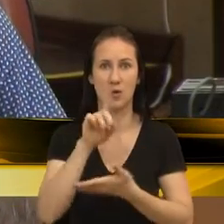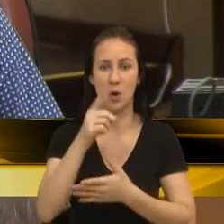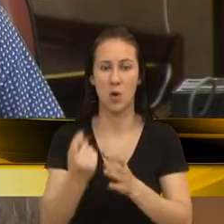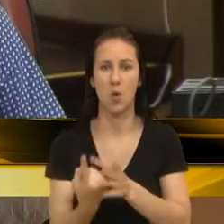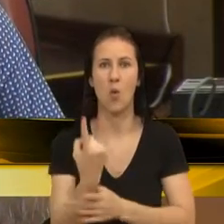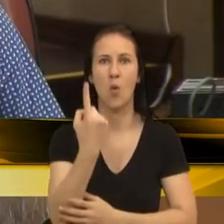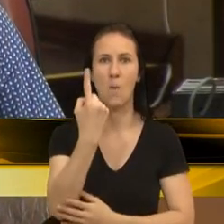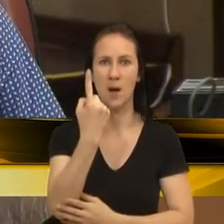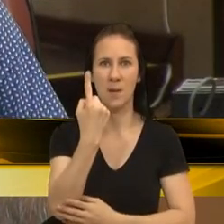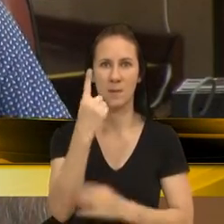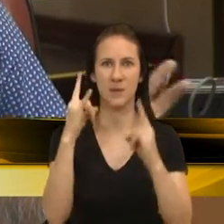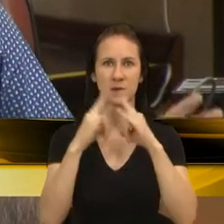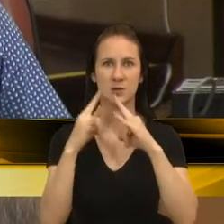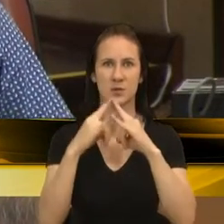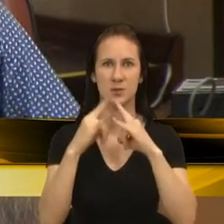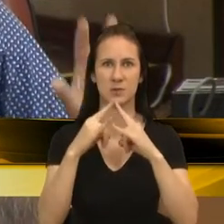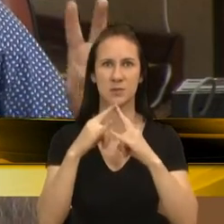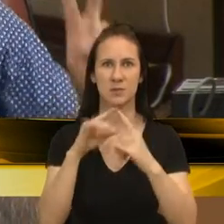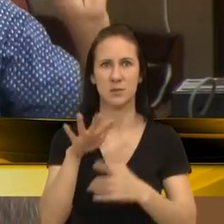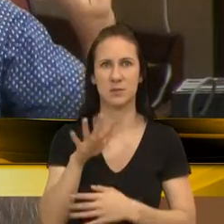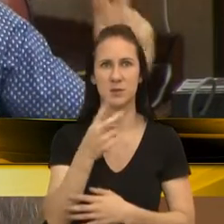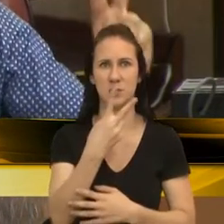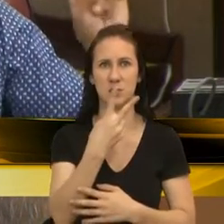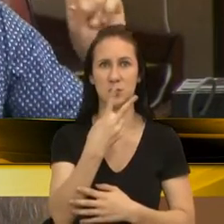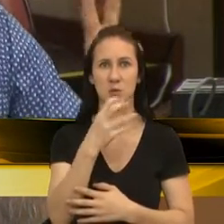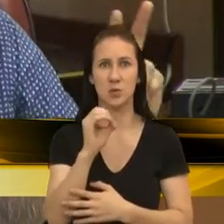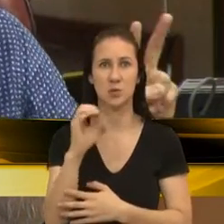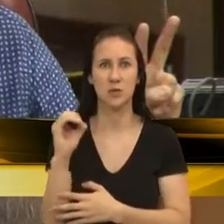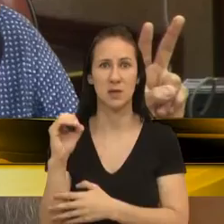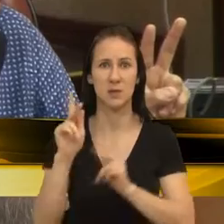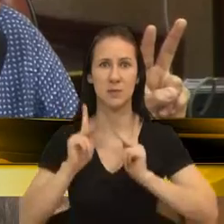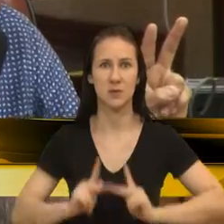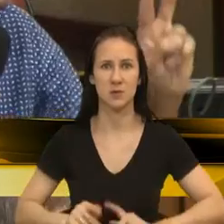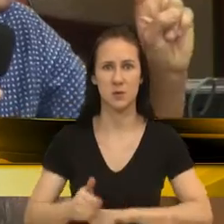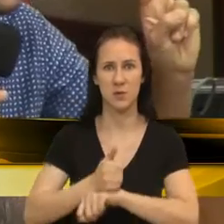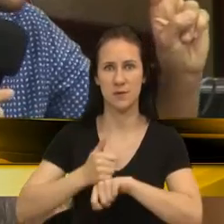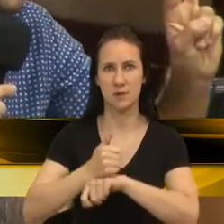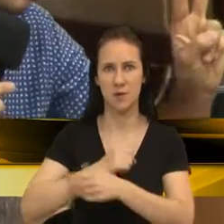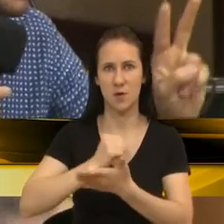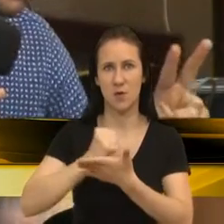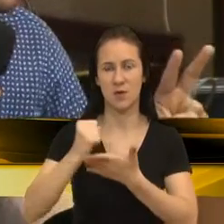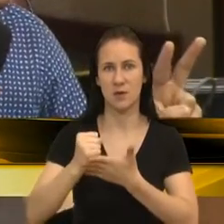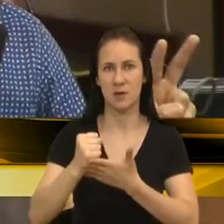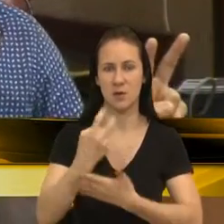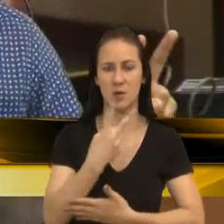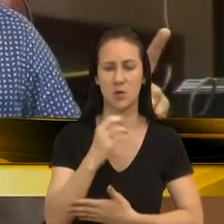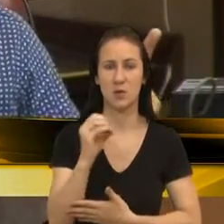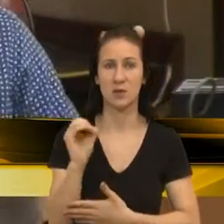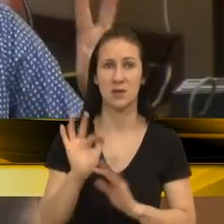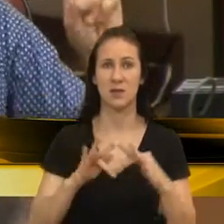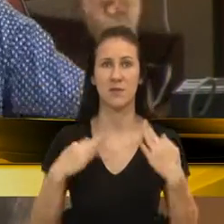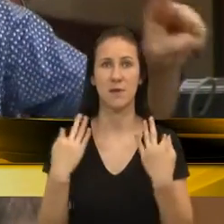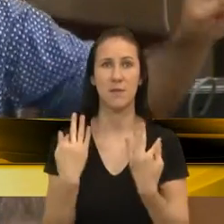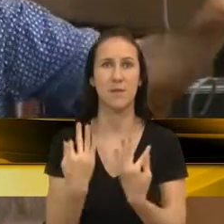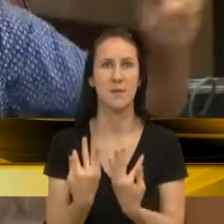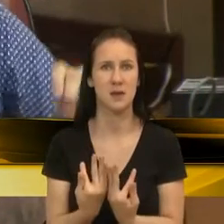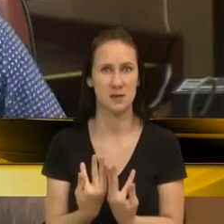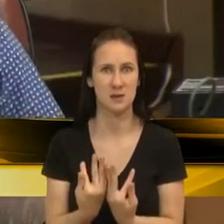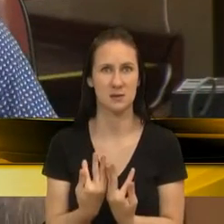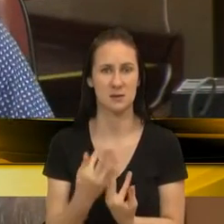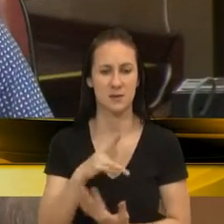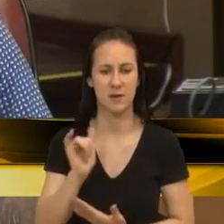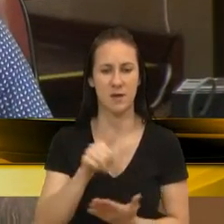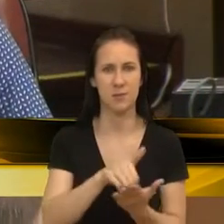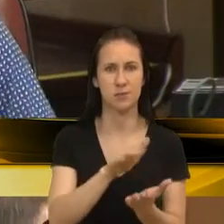200 profissionais, que é o que a gente tem conhecimento, é um quadro de 200 pessoas. 200 famílias, nós estamos falando, que serão demitidas